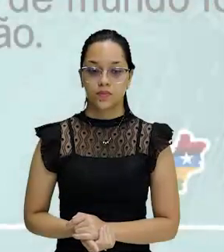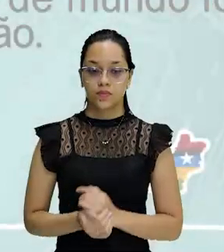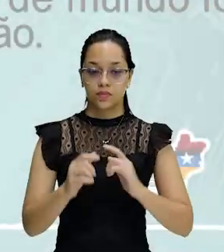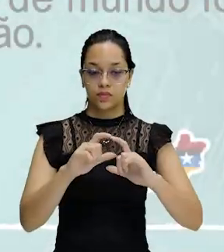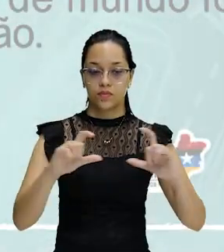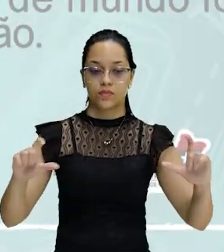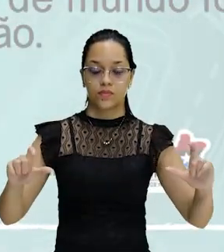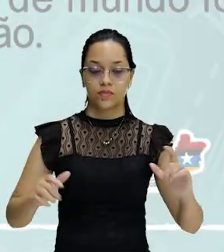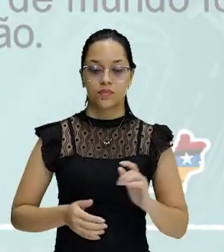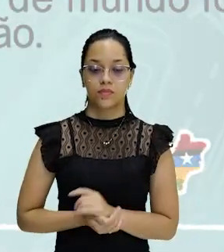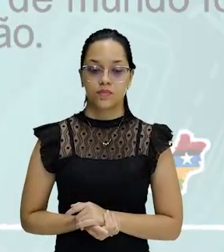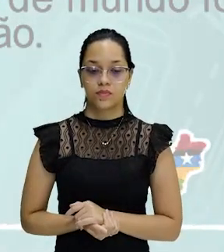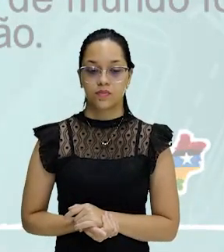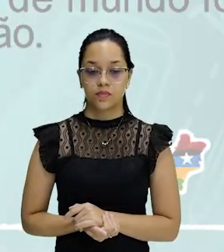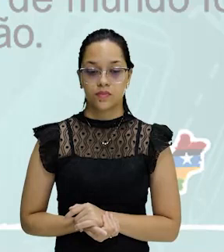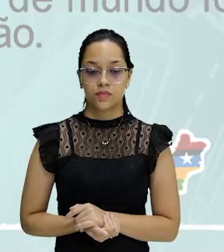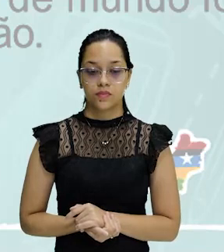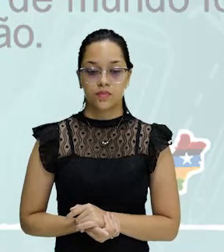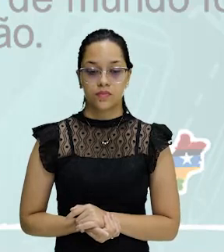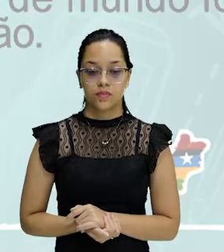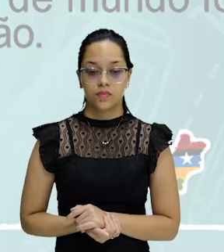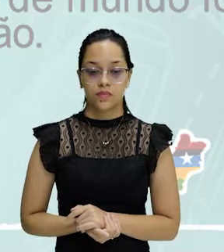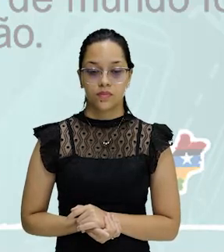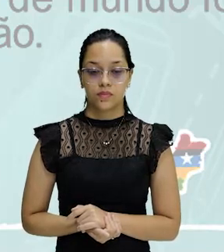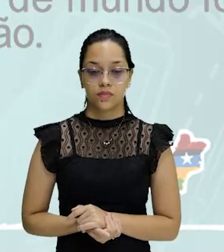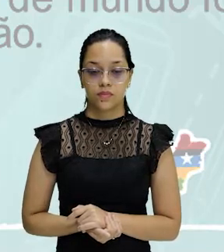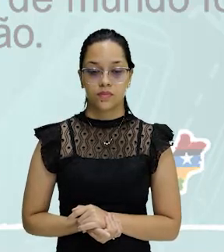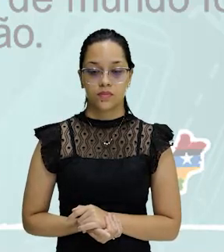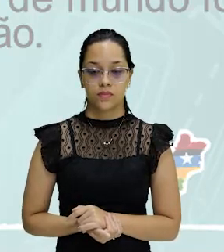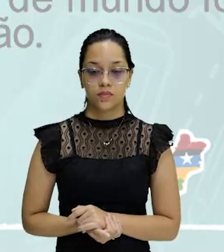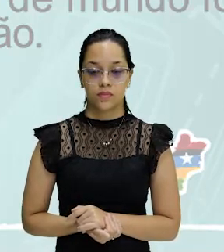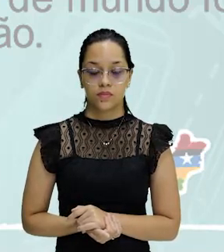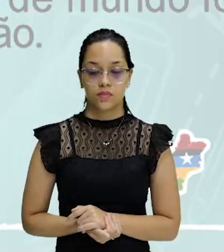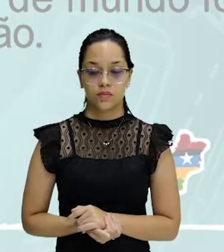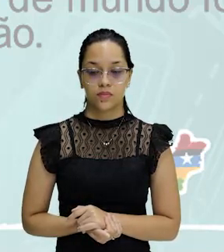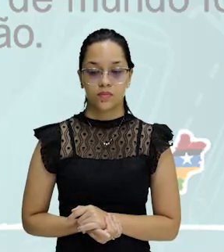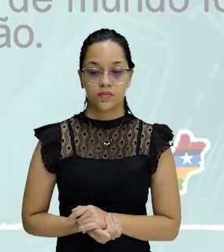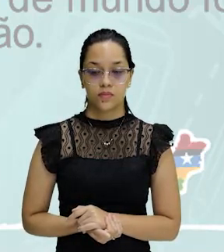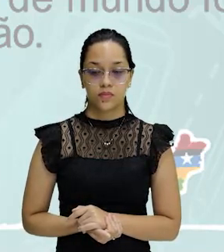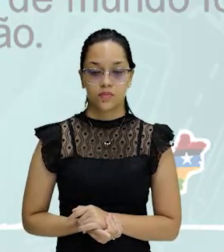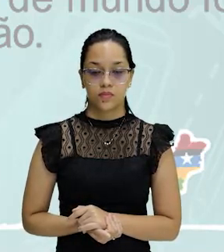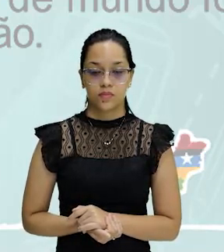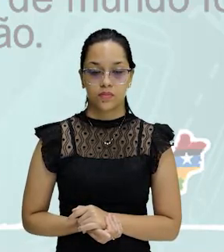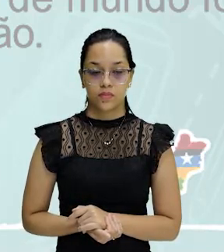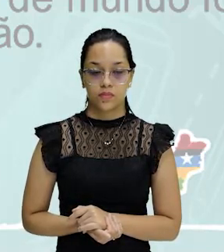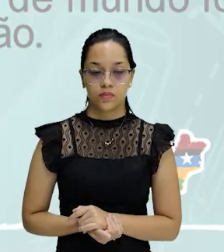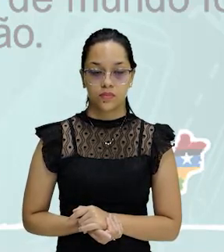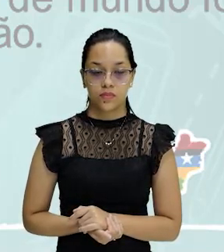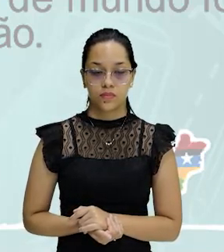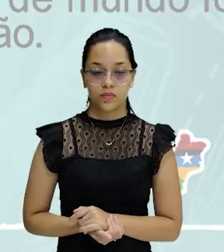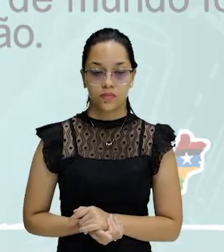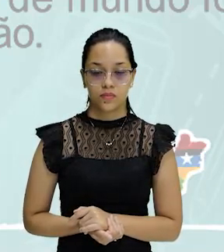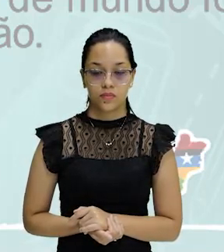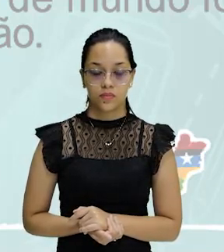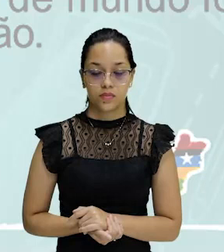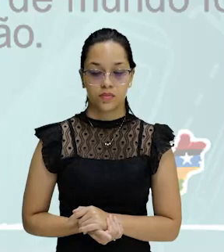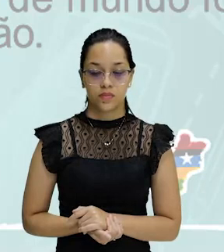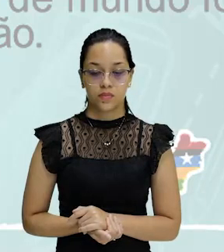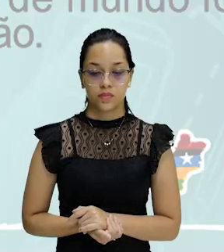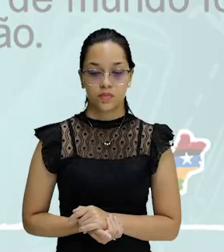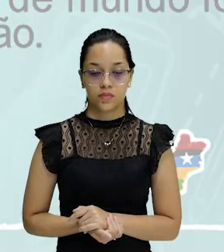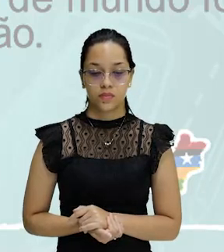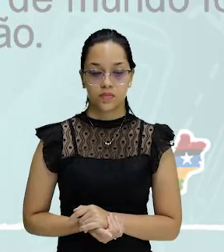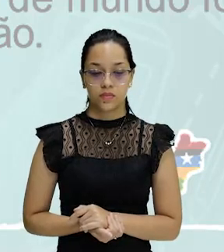distratores. Em 2019, completaram-se 500 anos da morte de Leonardo da Vinci, considerado um dos